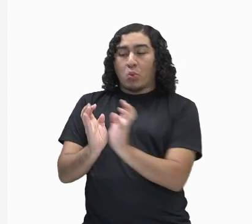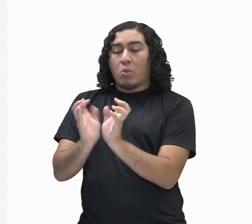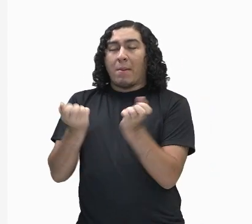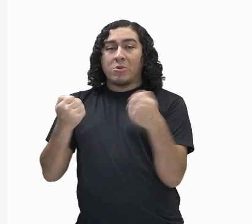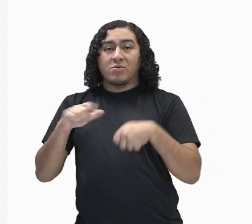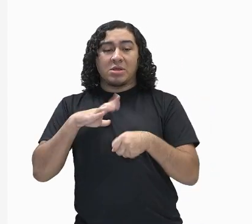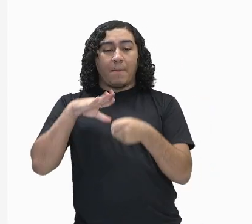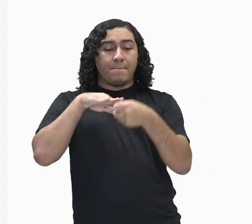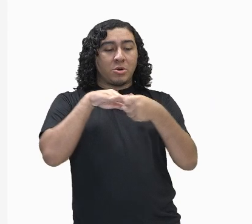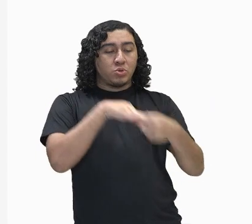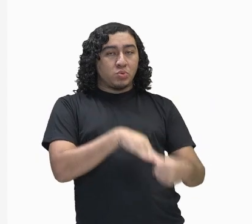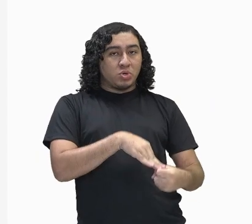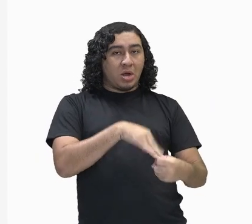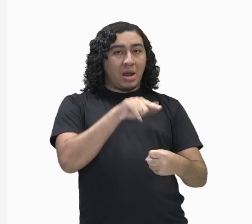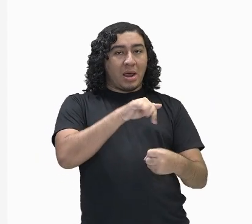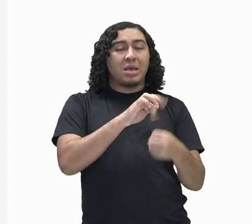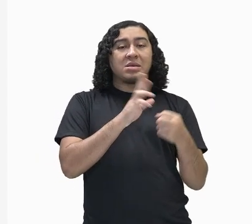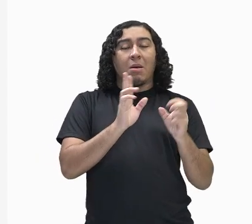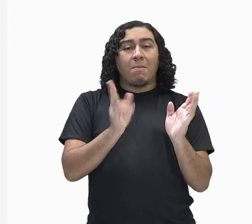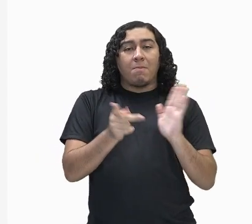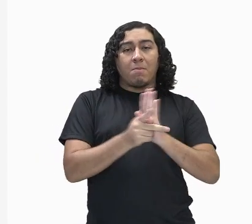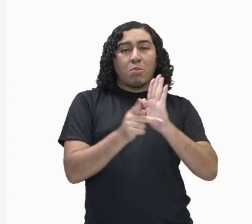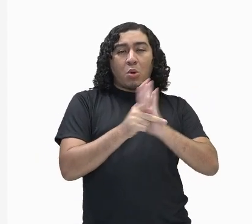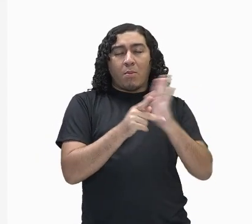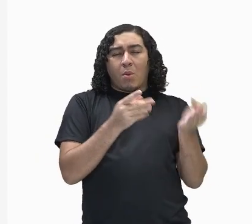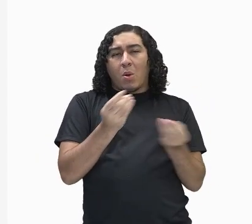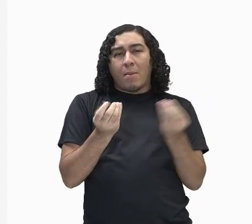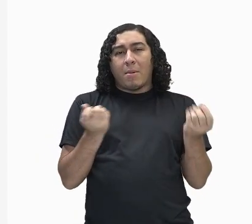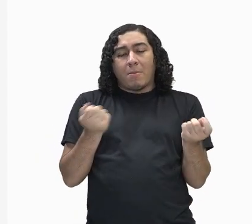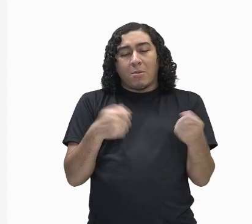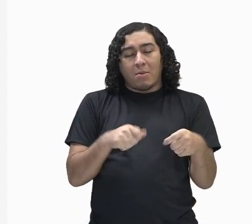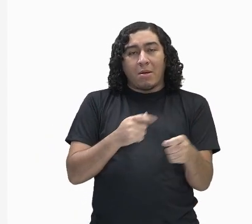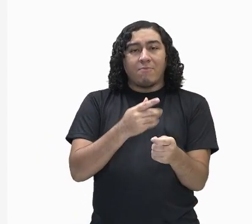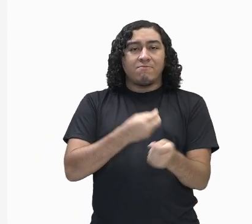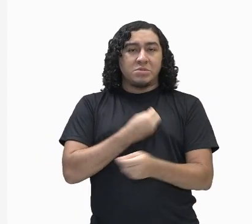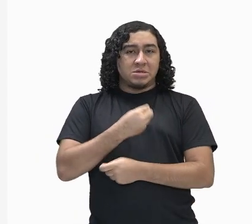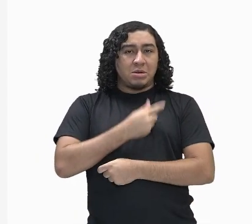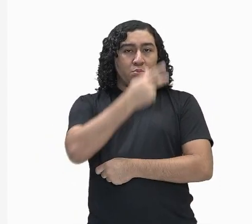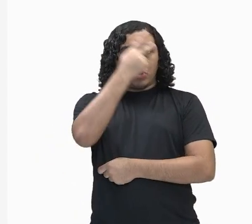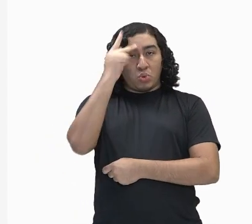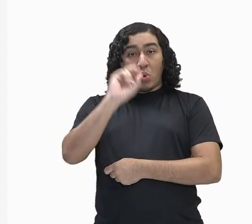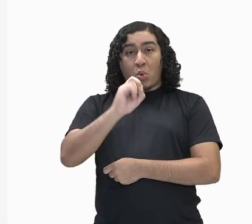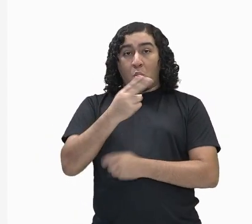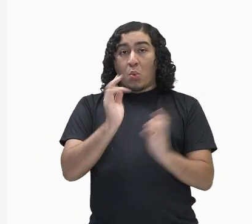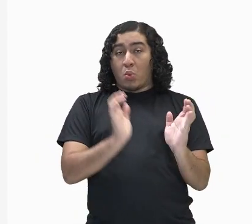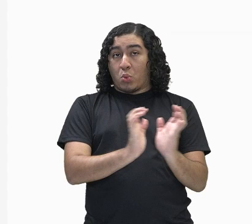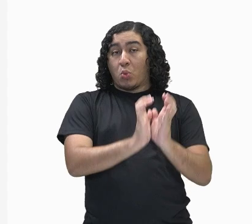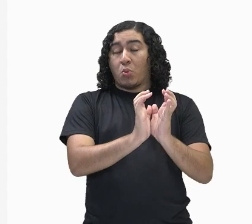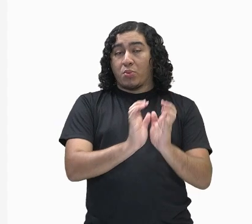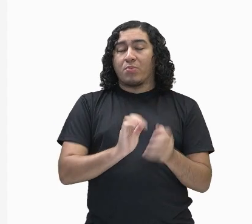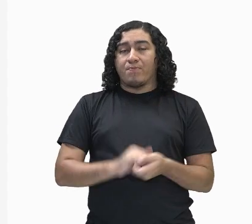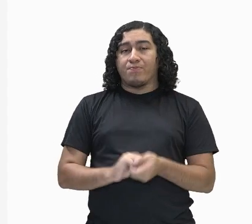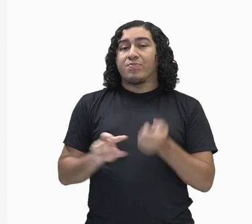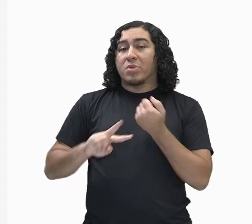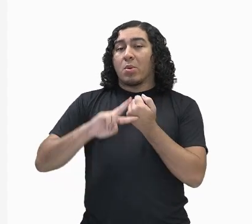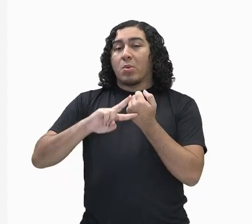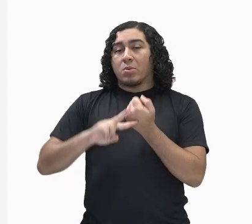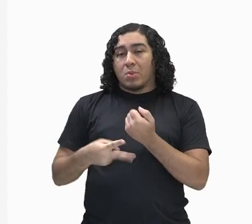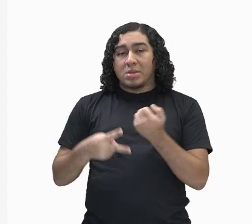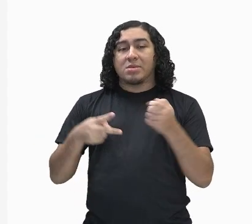o status e a classe social de uma pessoa ou um grupo e,